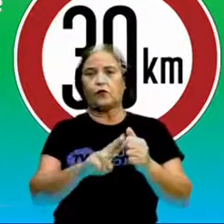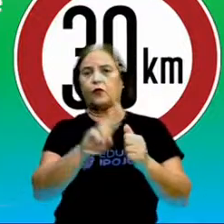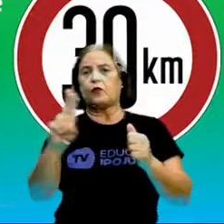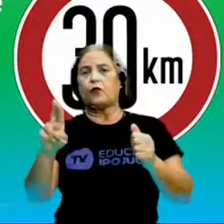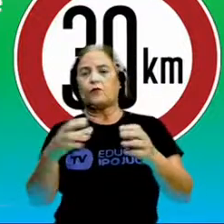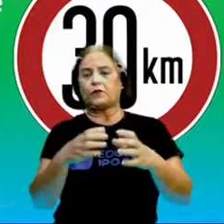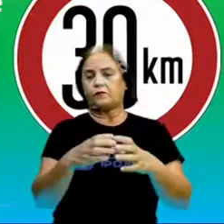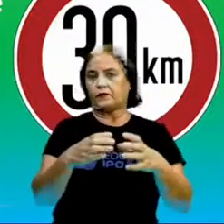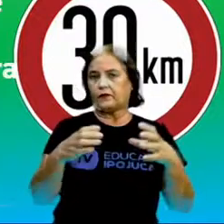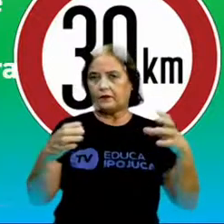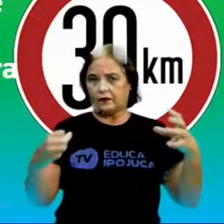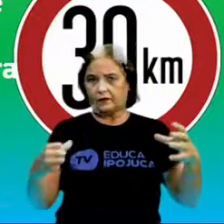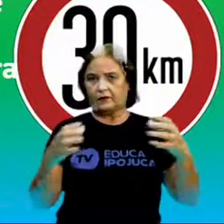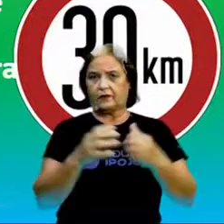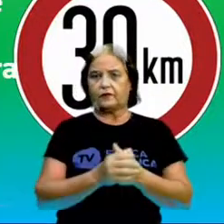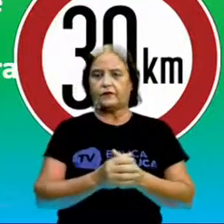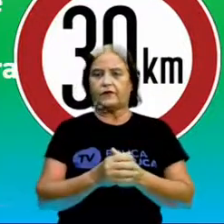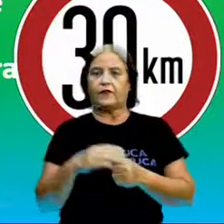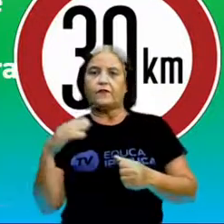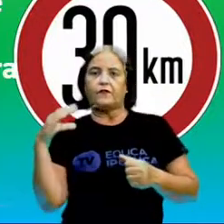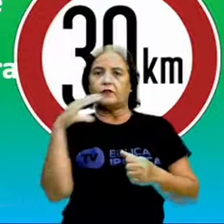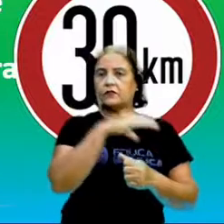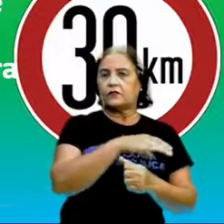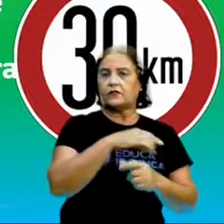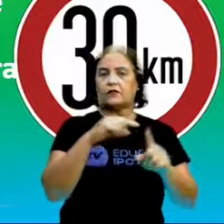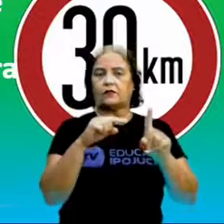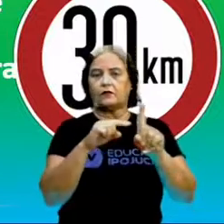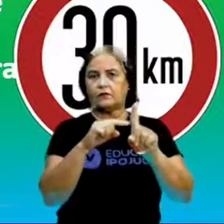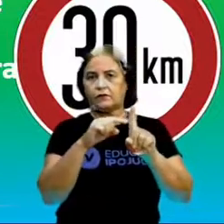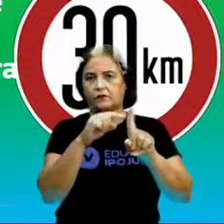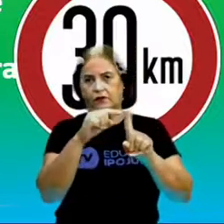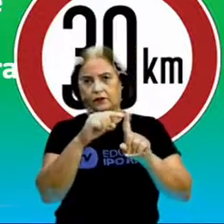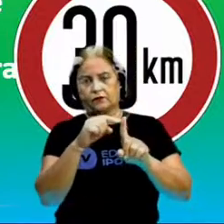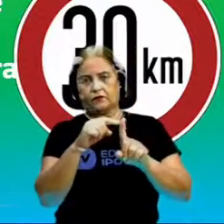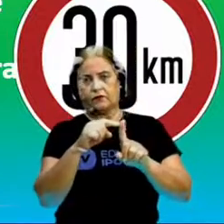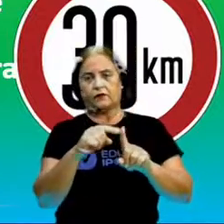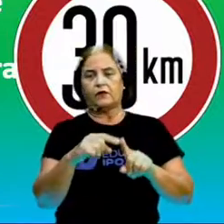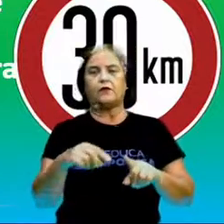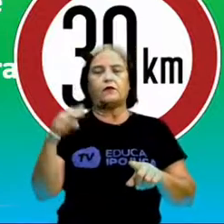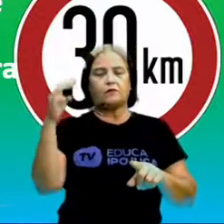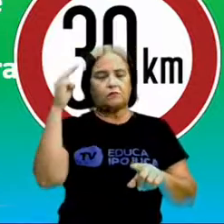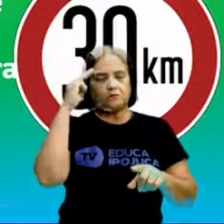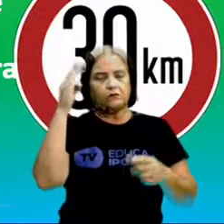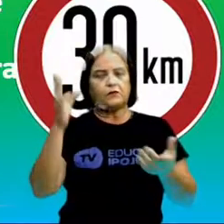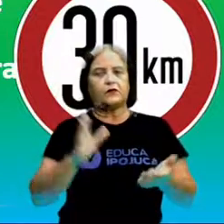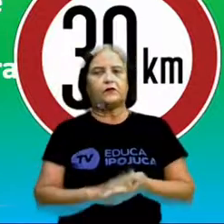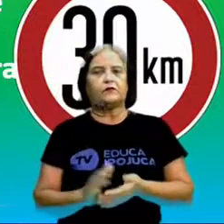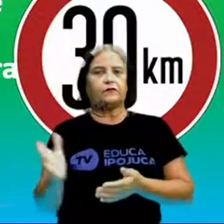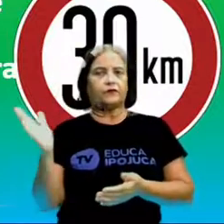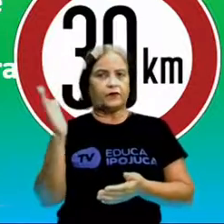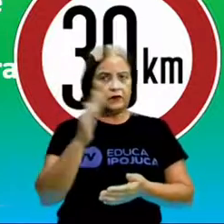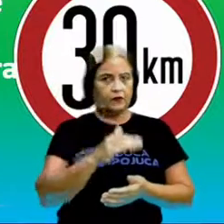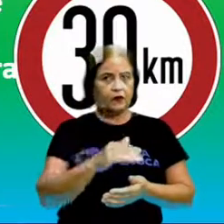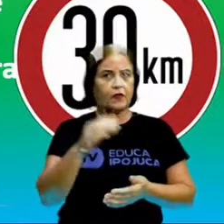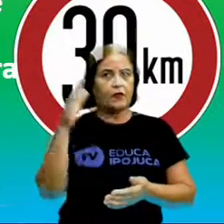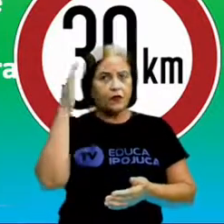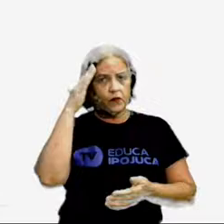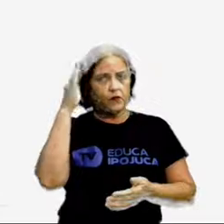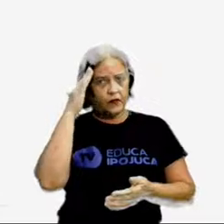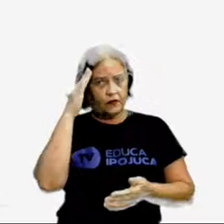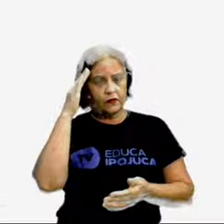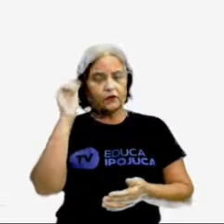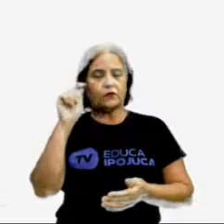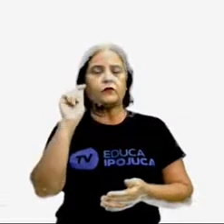grandezas. Velocidade, como eu já falei, temperatura e memória. Vamos lá? Deu para entender agora o que é uma